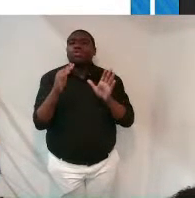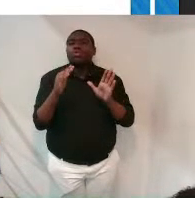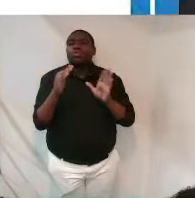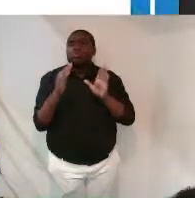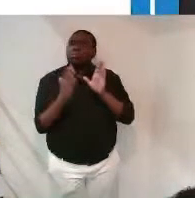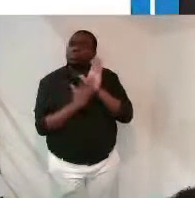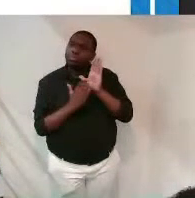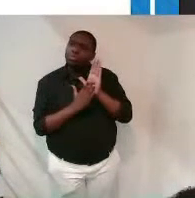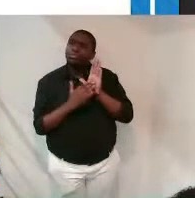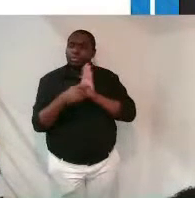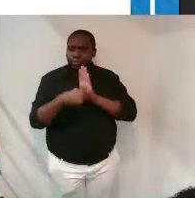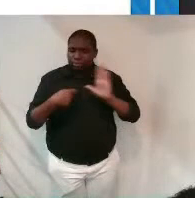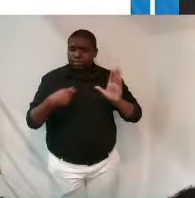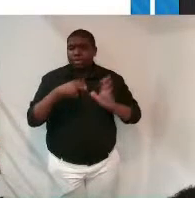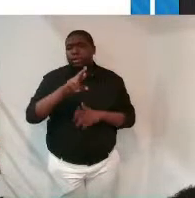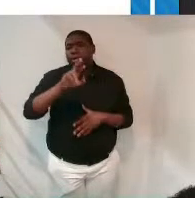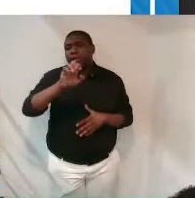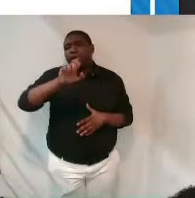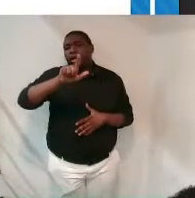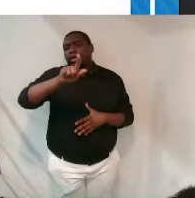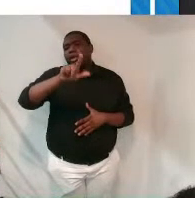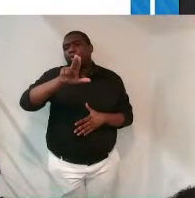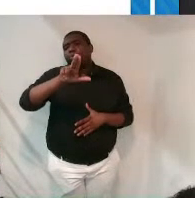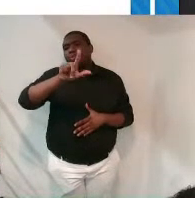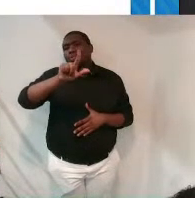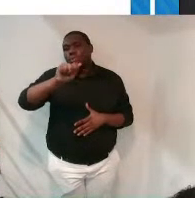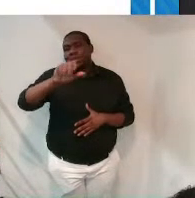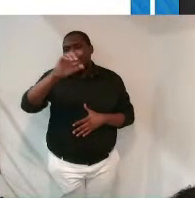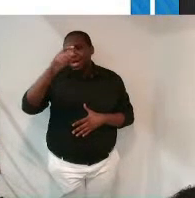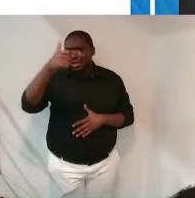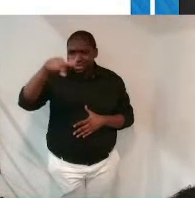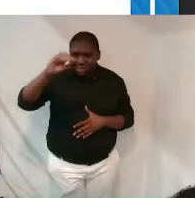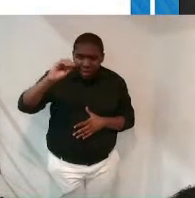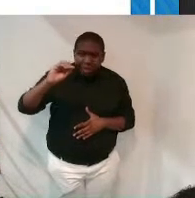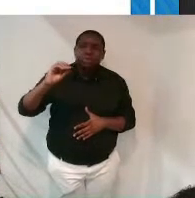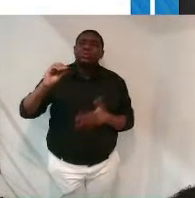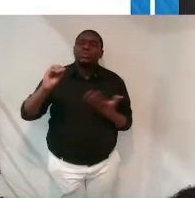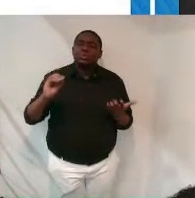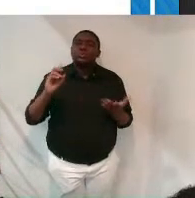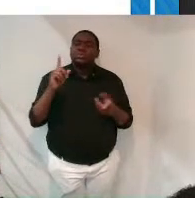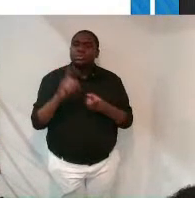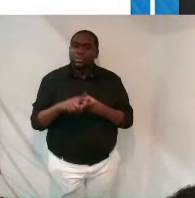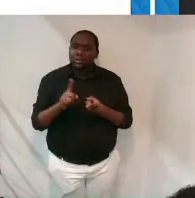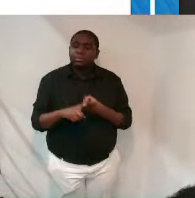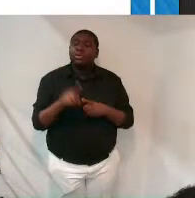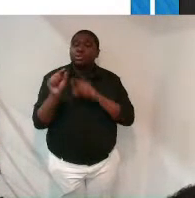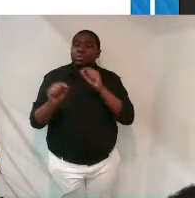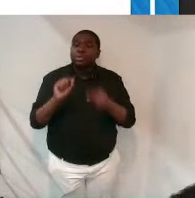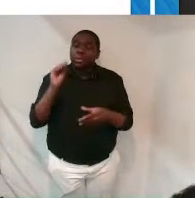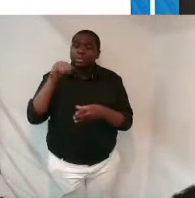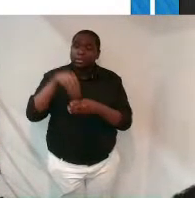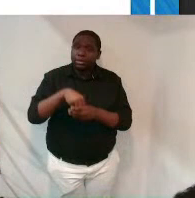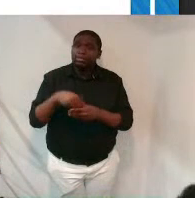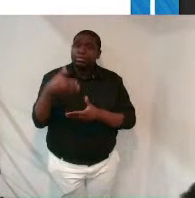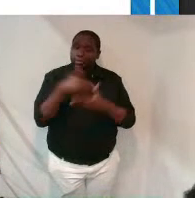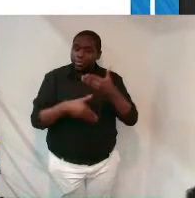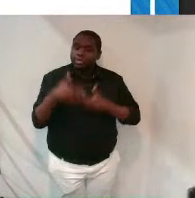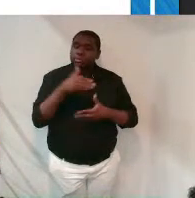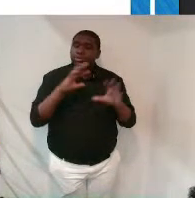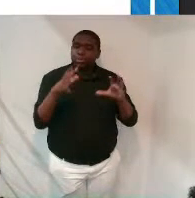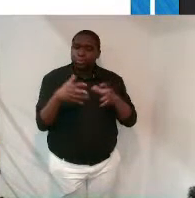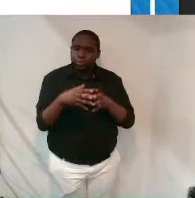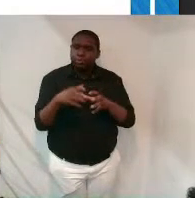executivo de uma agência reguladora, que é a Ares PCJ, e também integrante da Associação Brasileira